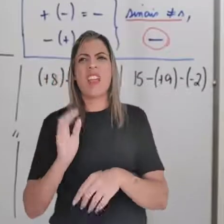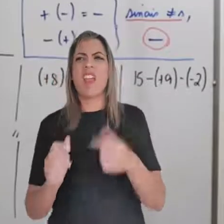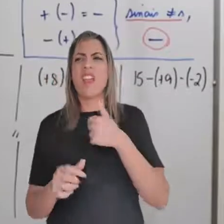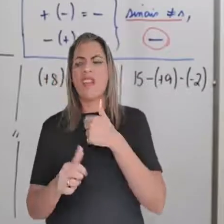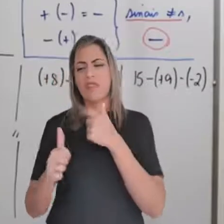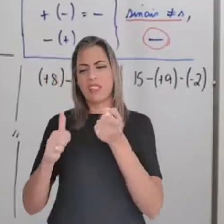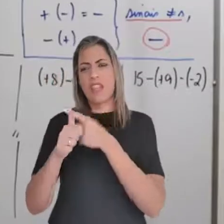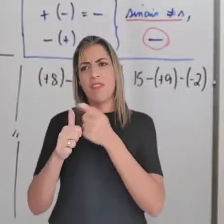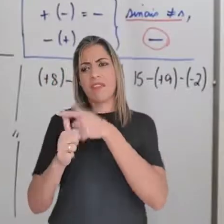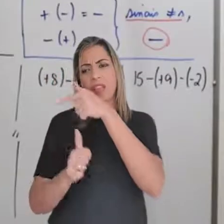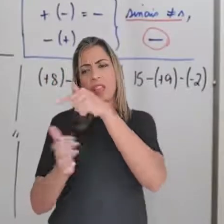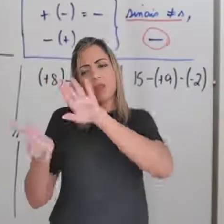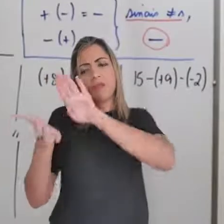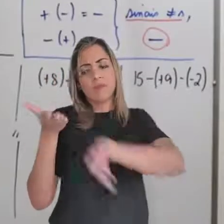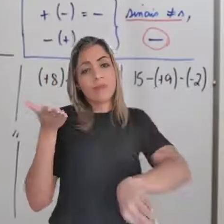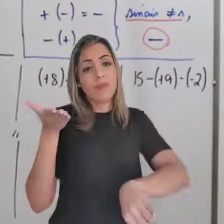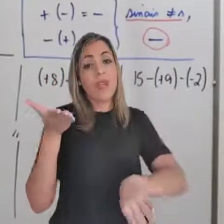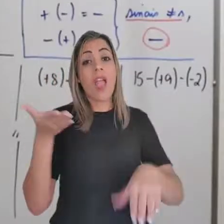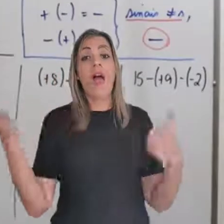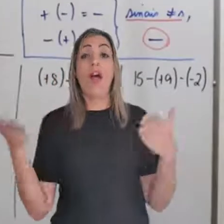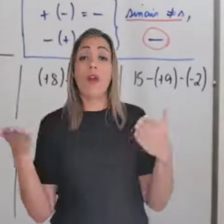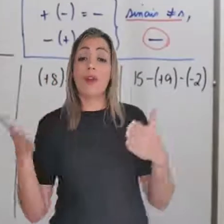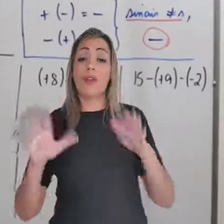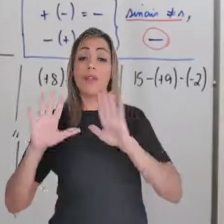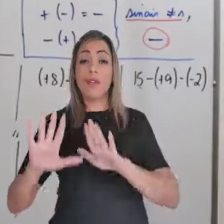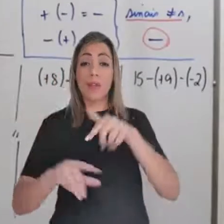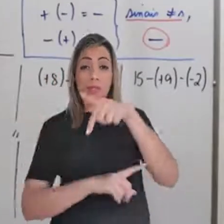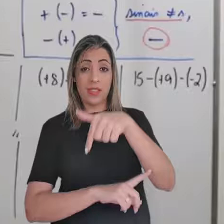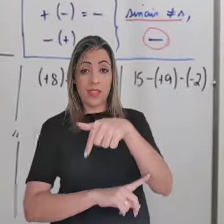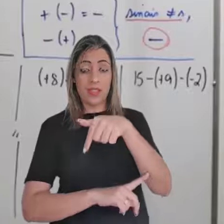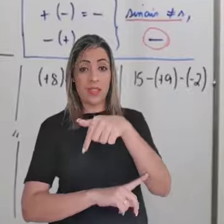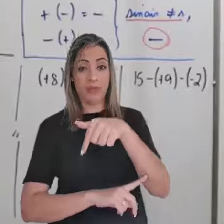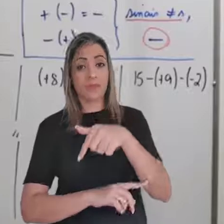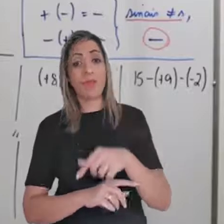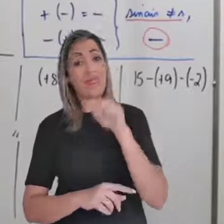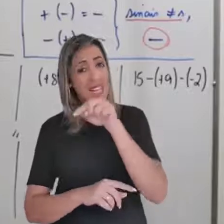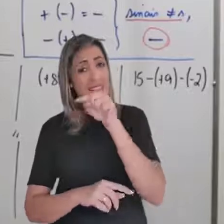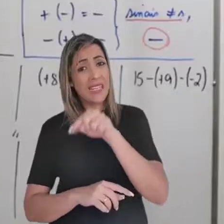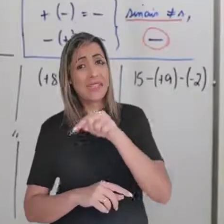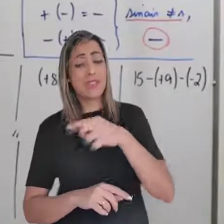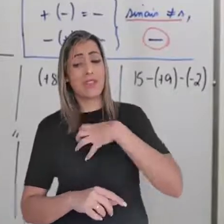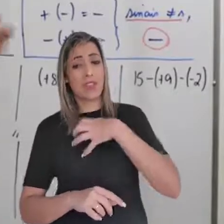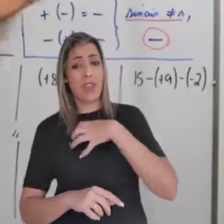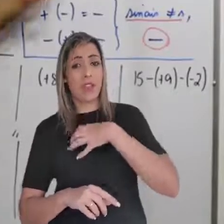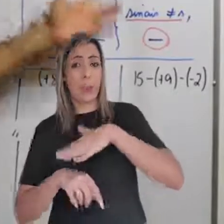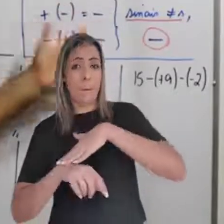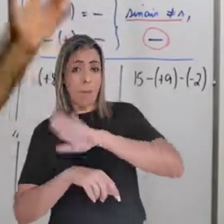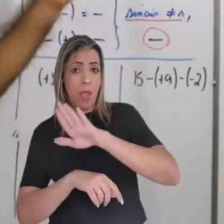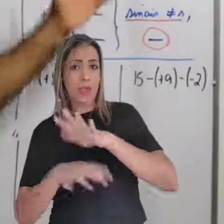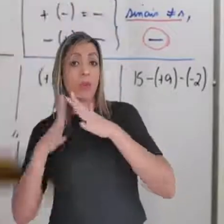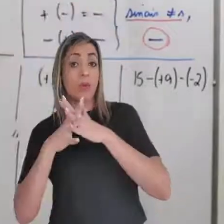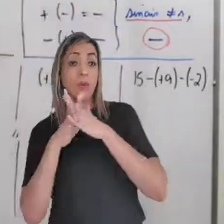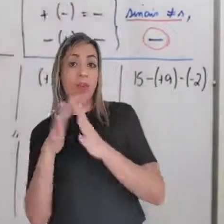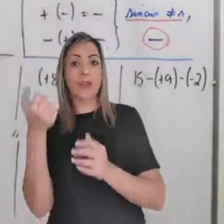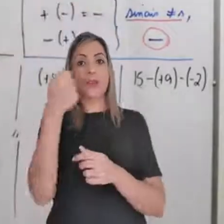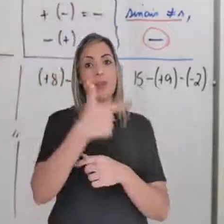retirando uma dívida de 7. Se eu retirei uma dívida de 7, fiquei com 7. Claro que esse raciocínio é bem mais complicado do que aplicar